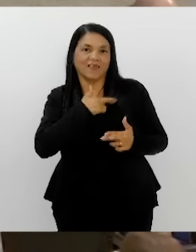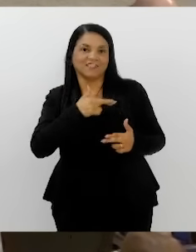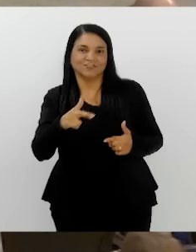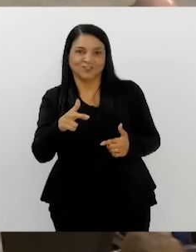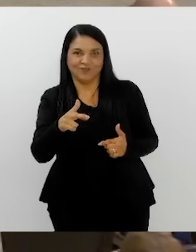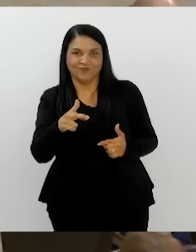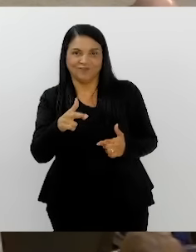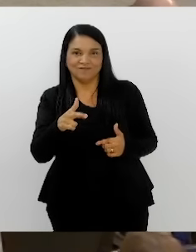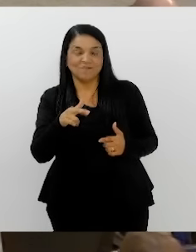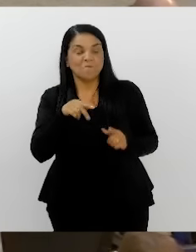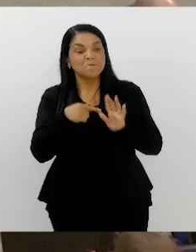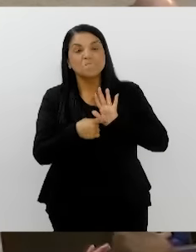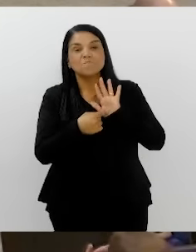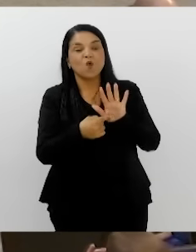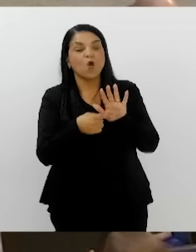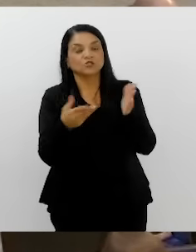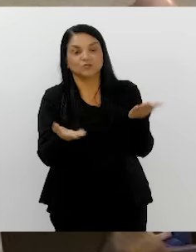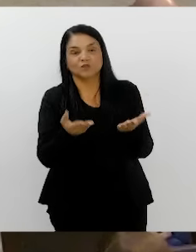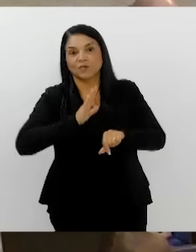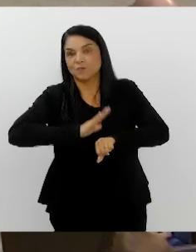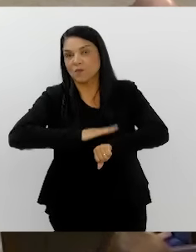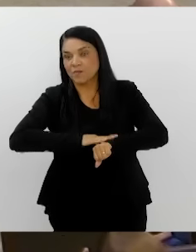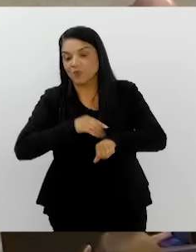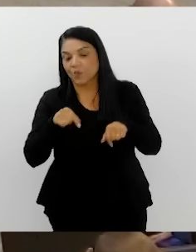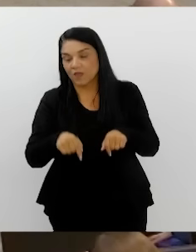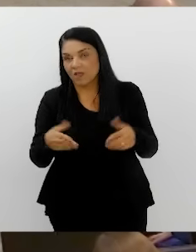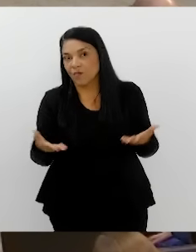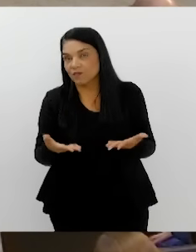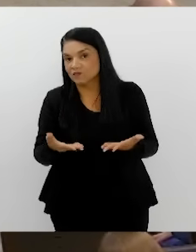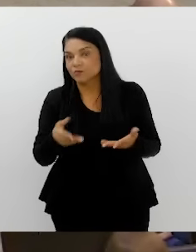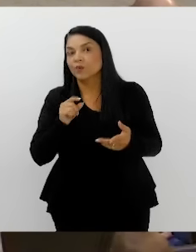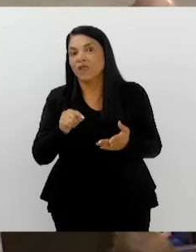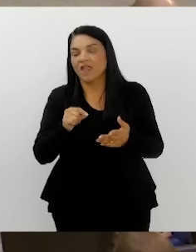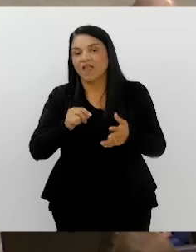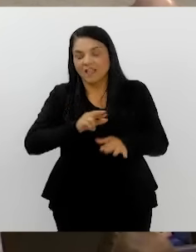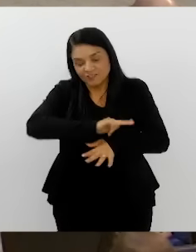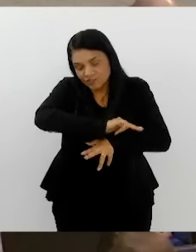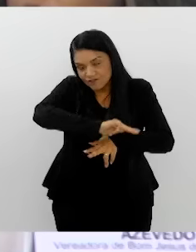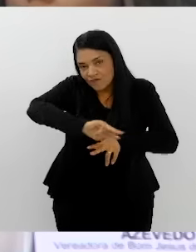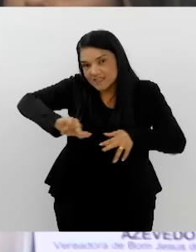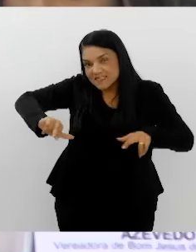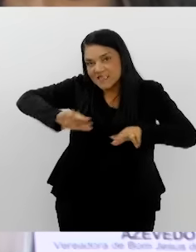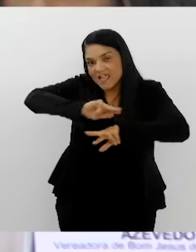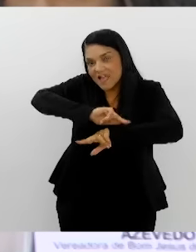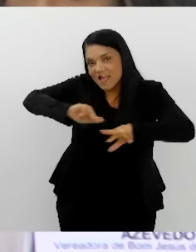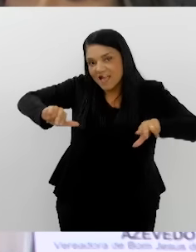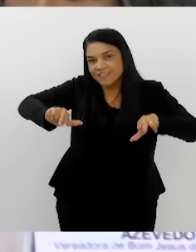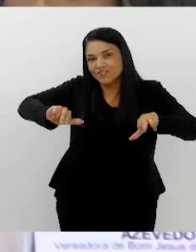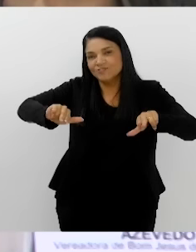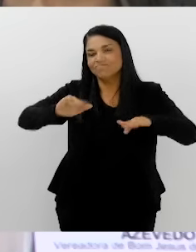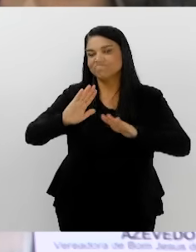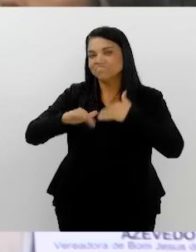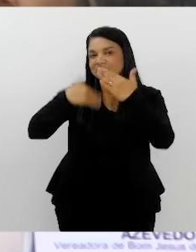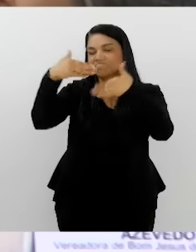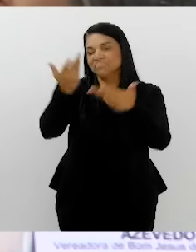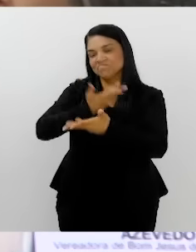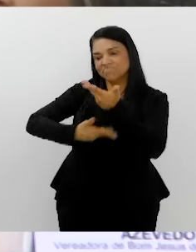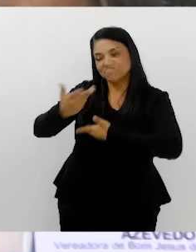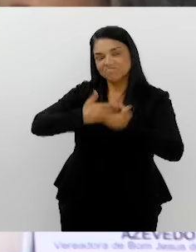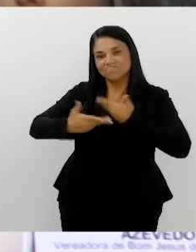mas demonstra que é essa diversidade que vai nos fazer chegar mais longe. Nós temos muito mais coisas que nos unem do que